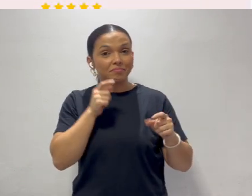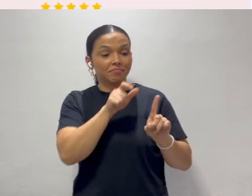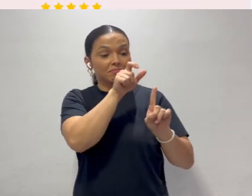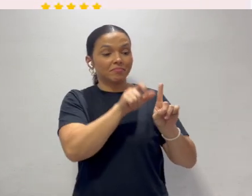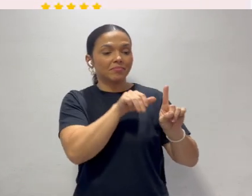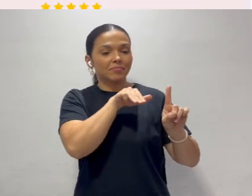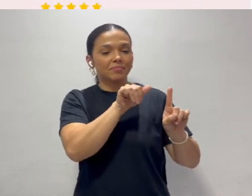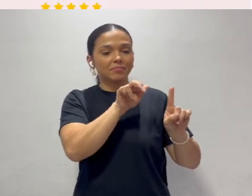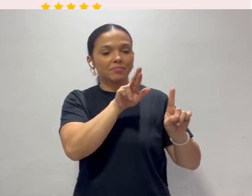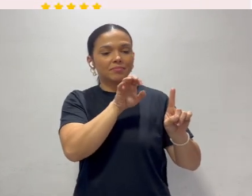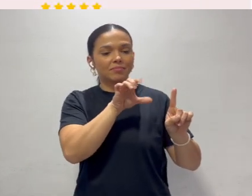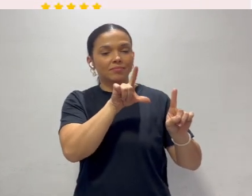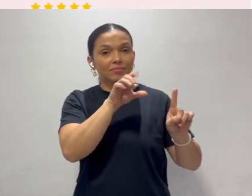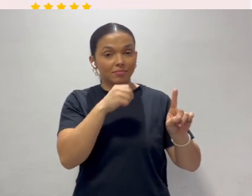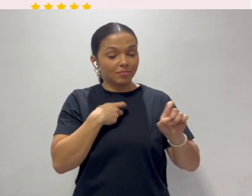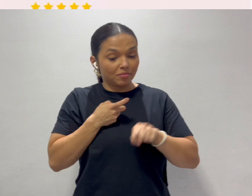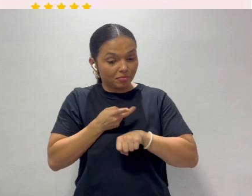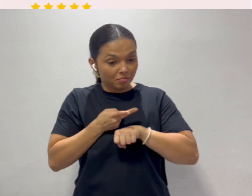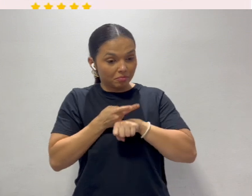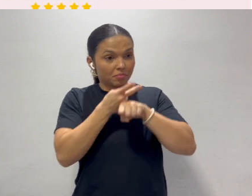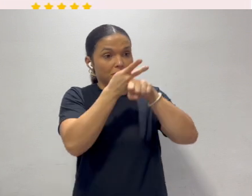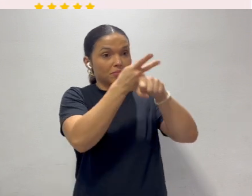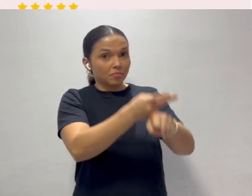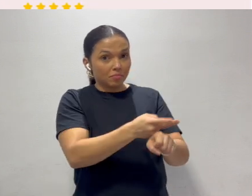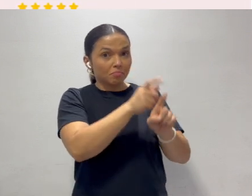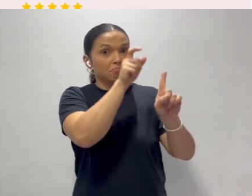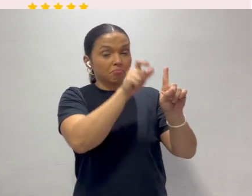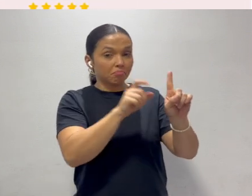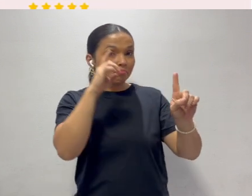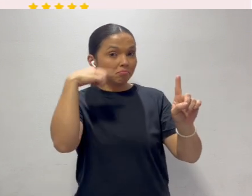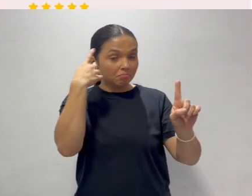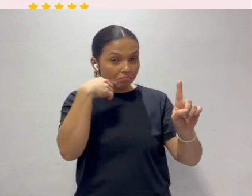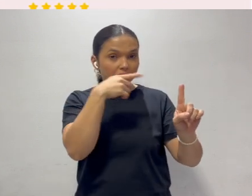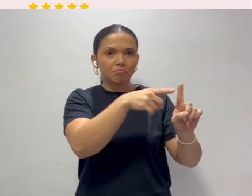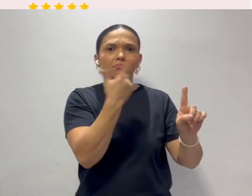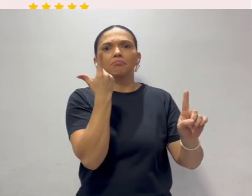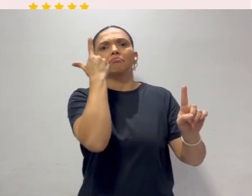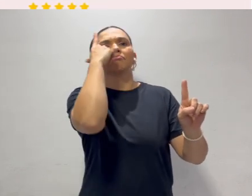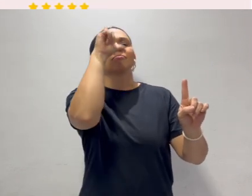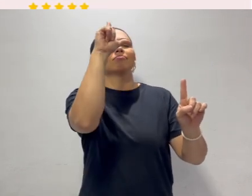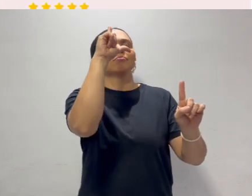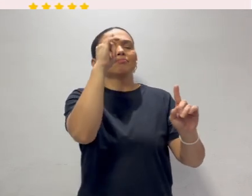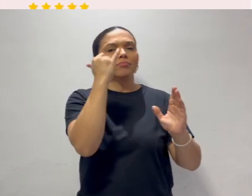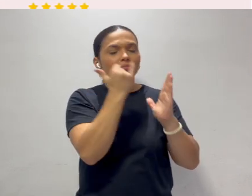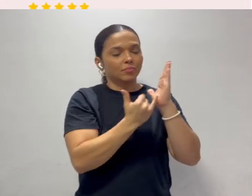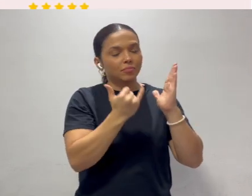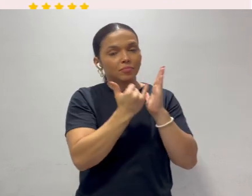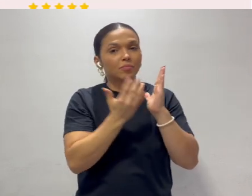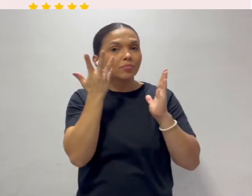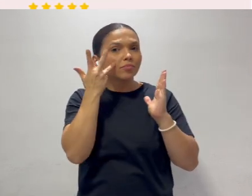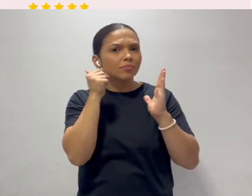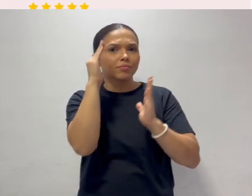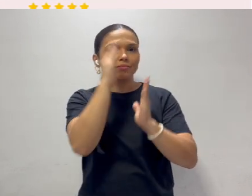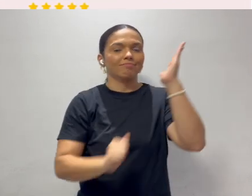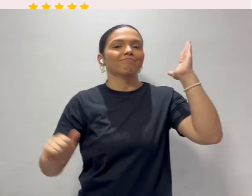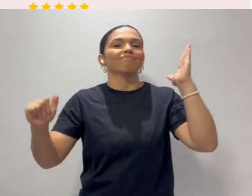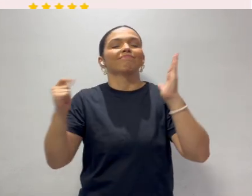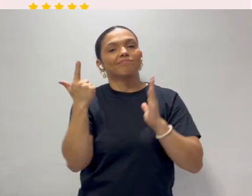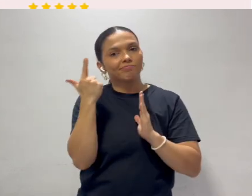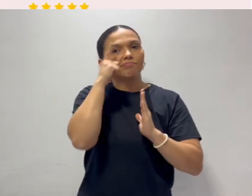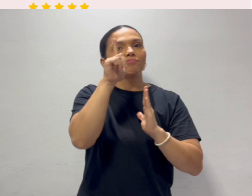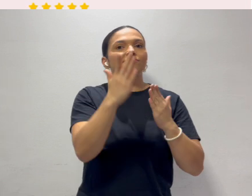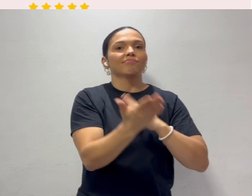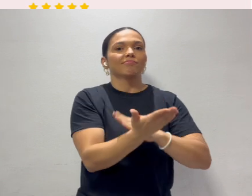do Marcelo Silva. Quando eu procurei a doutora Suzane, ela conseguiu para mim a isenção de imposto de